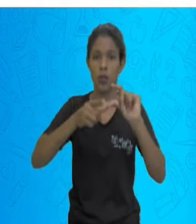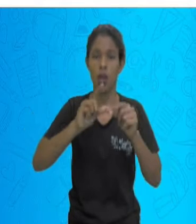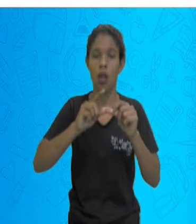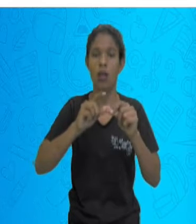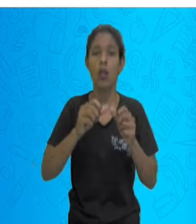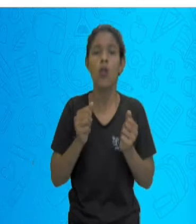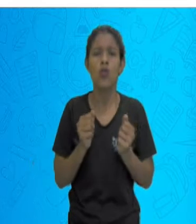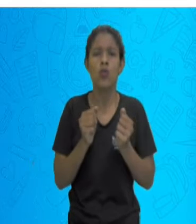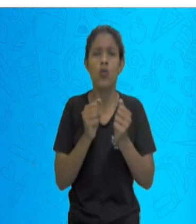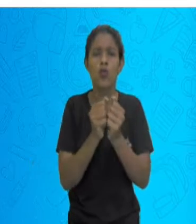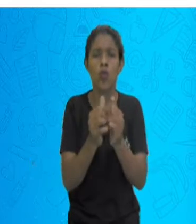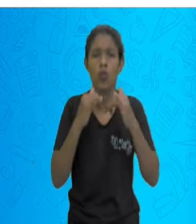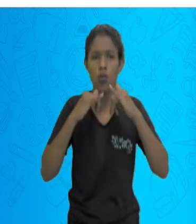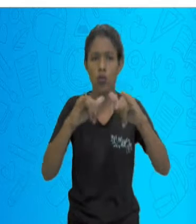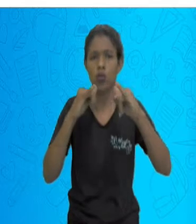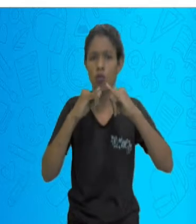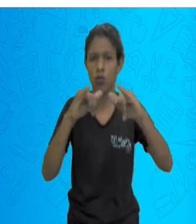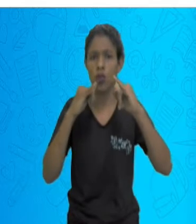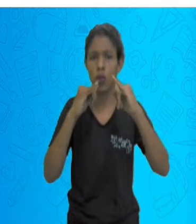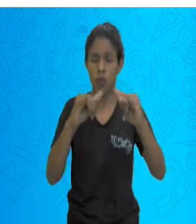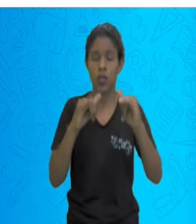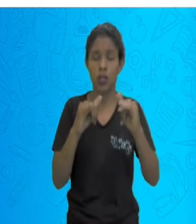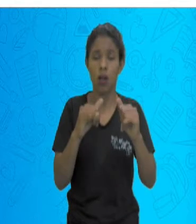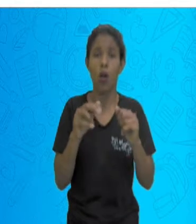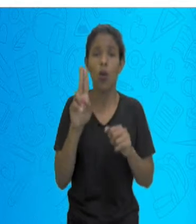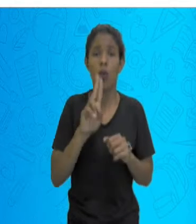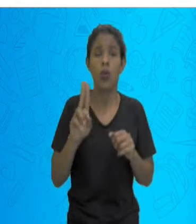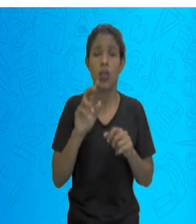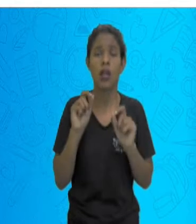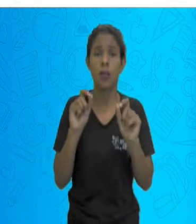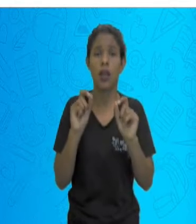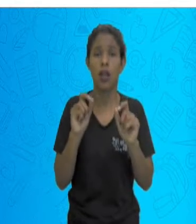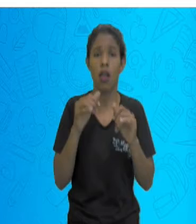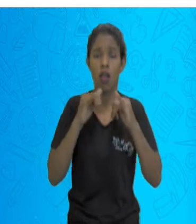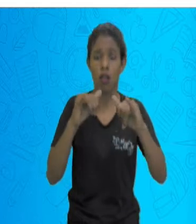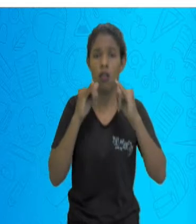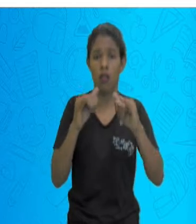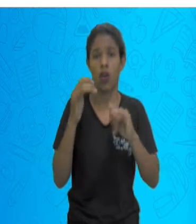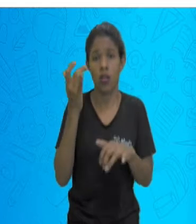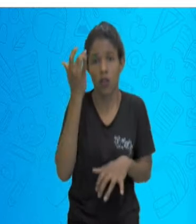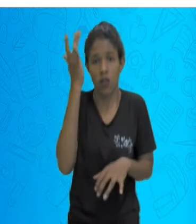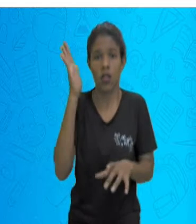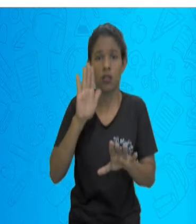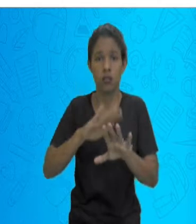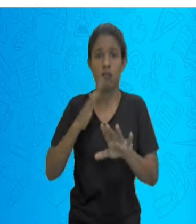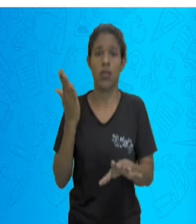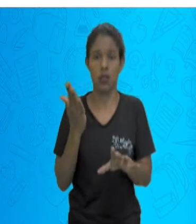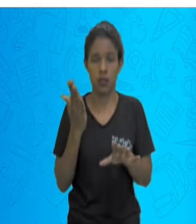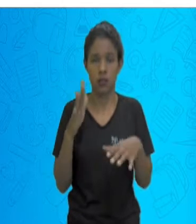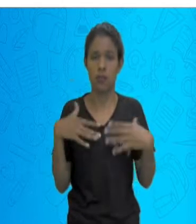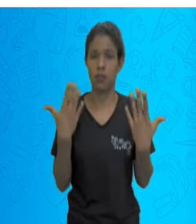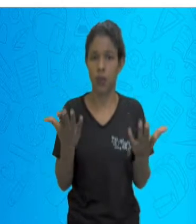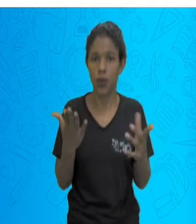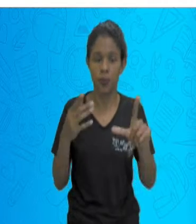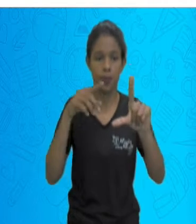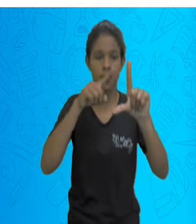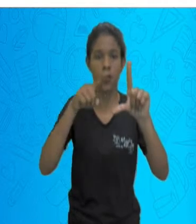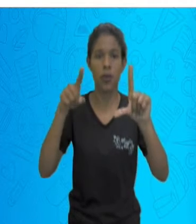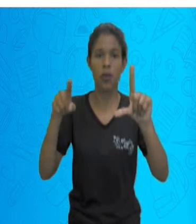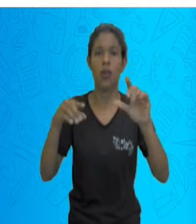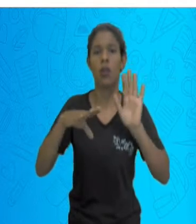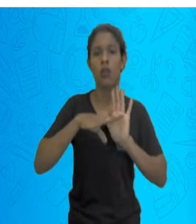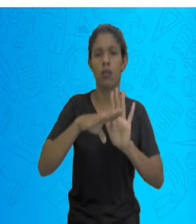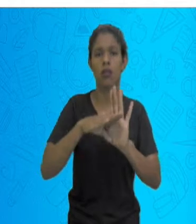para facilitar a compreensão das informações apresentadas nesse conjunto. Gráficos ajudam